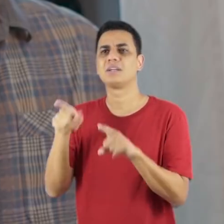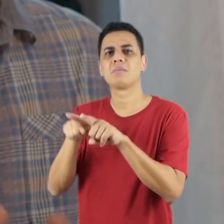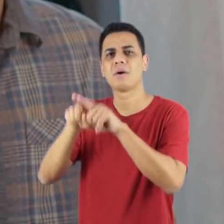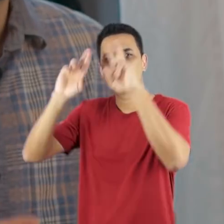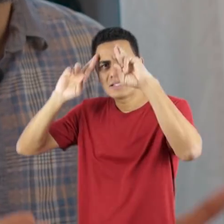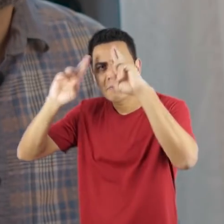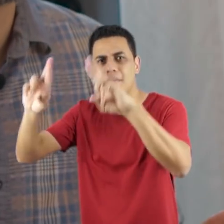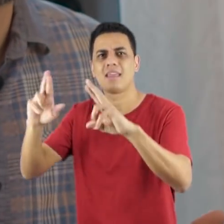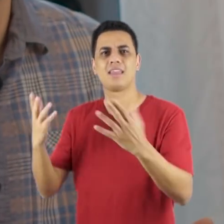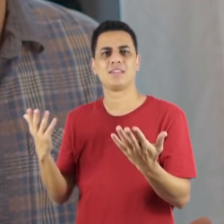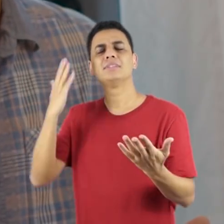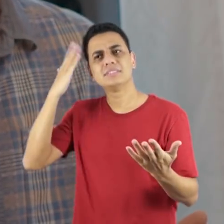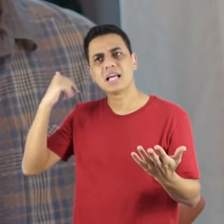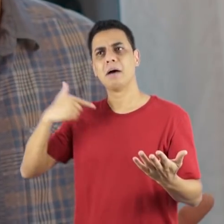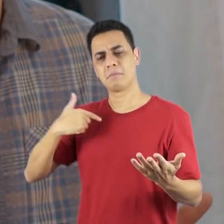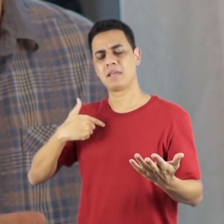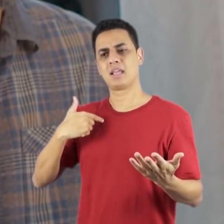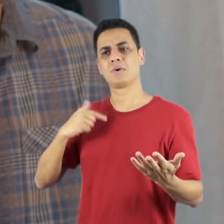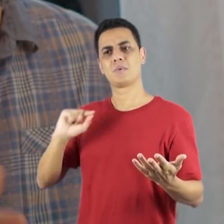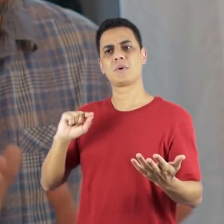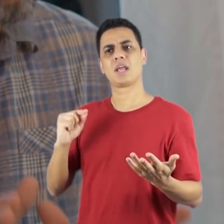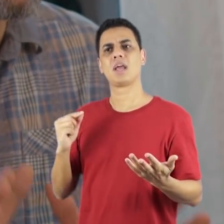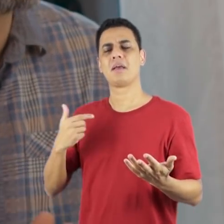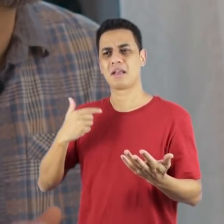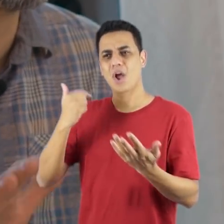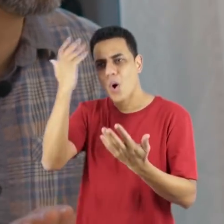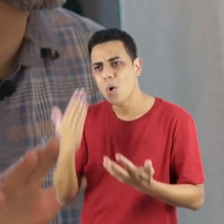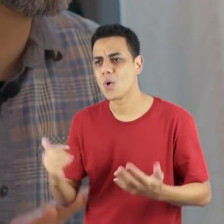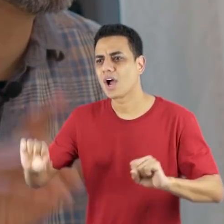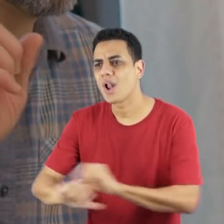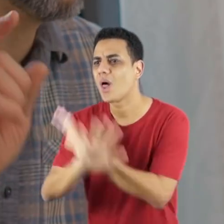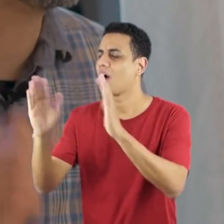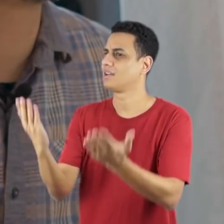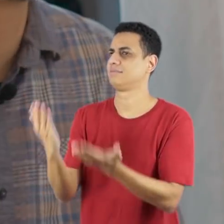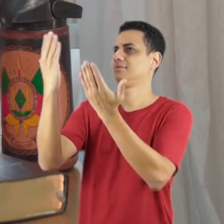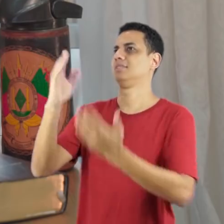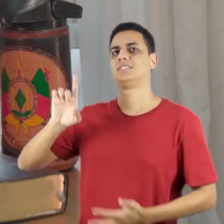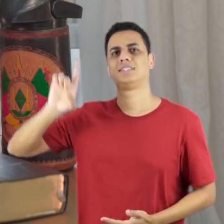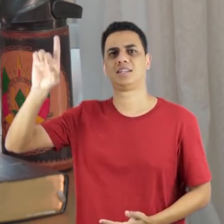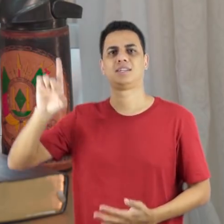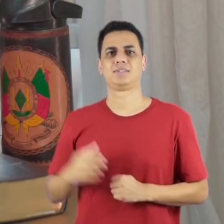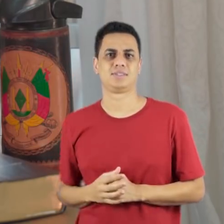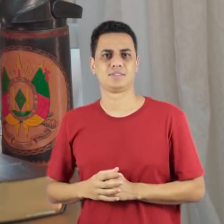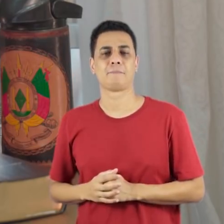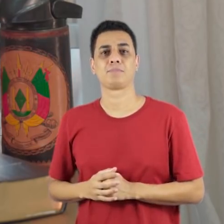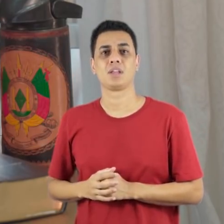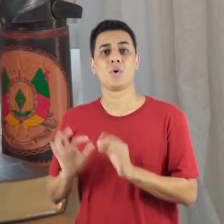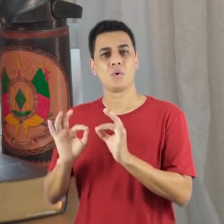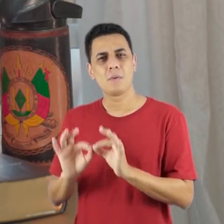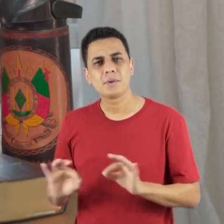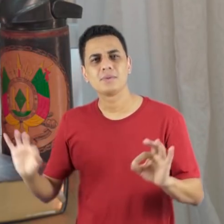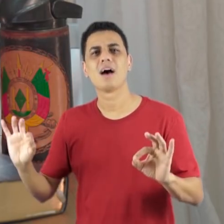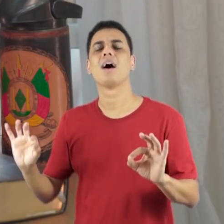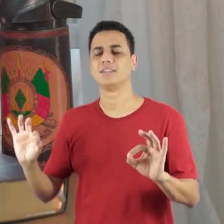respeito. É um conceito equilibrado de si mesmo que reconhece que quem merece honra e glória é Deus. A Bíblia nos diz que a humildade,